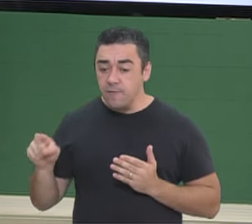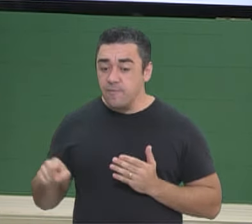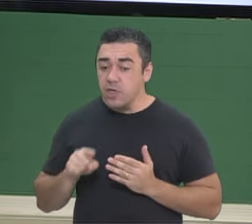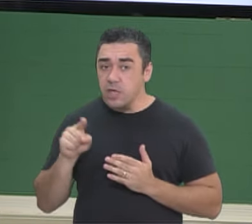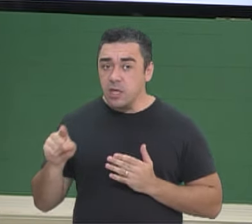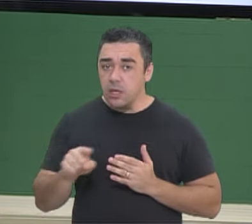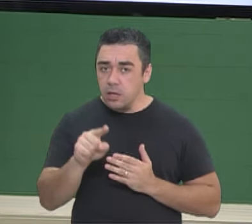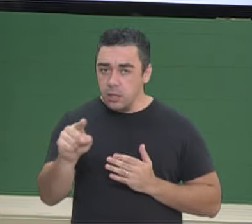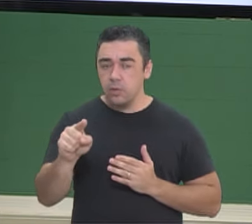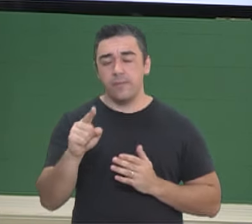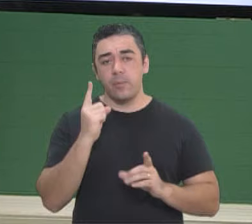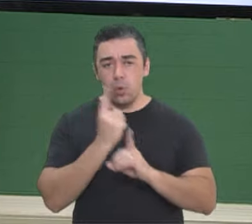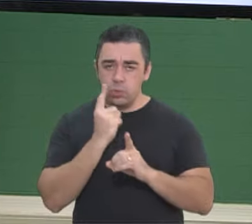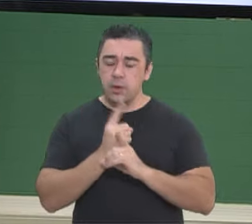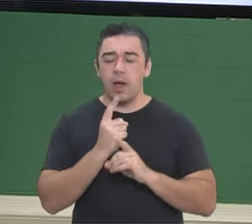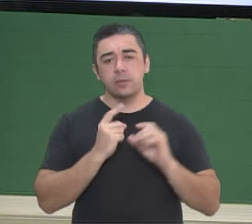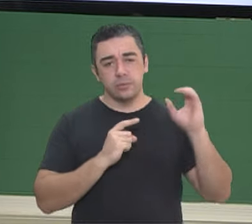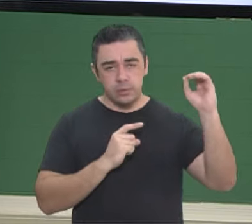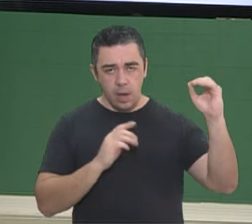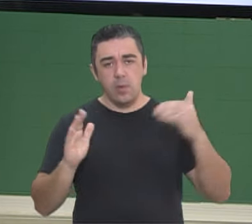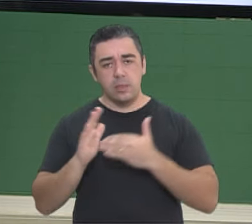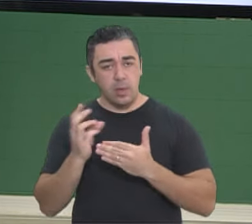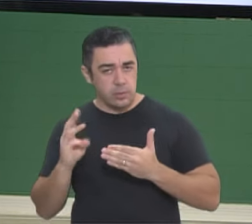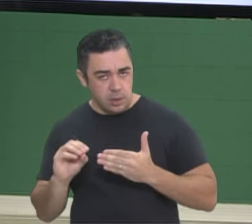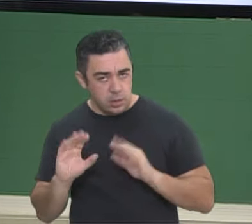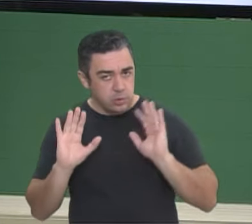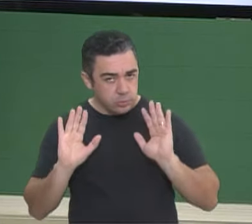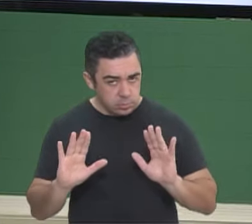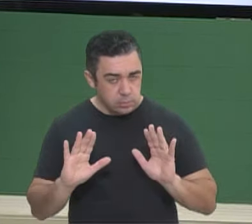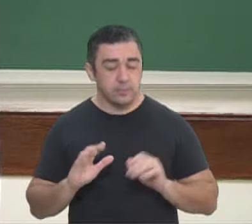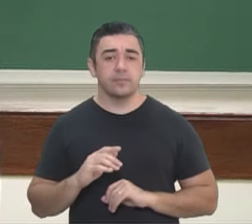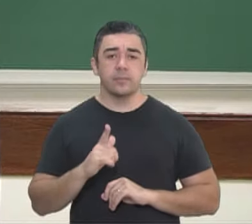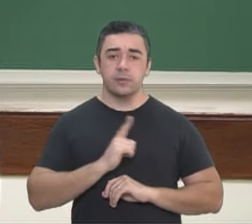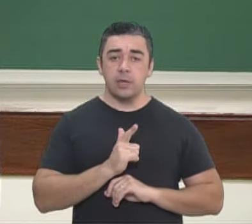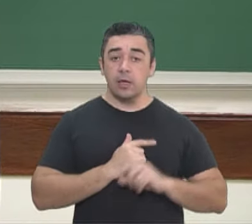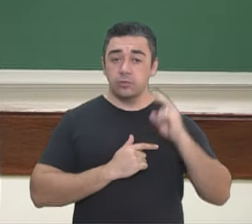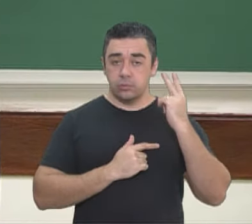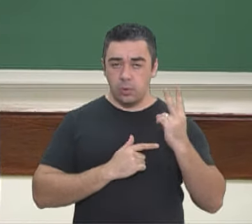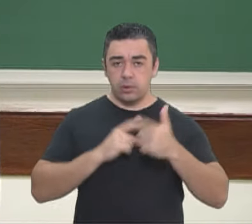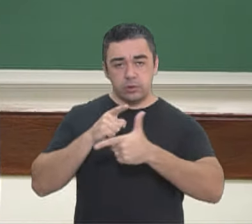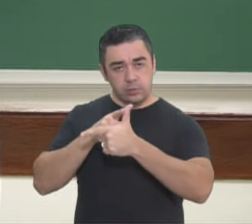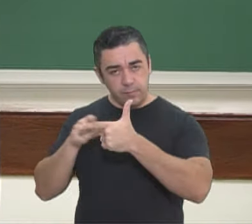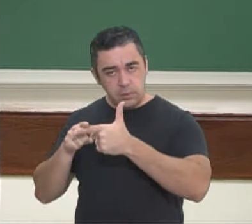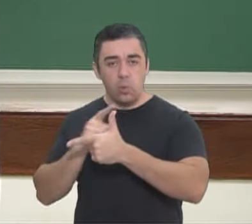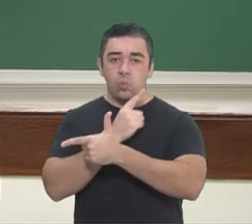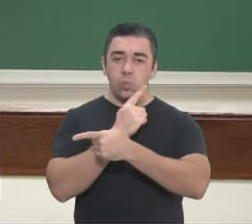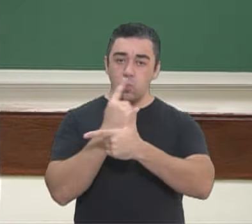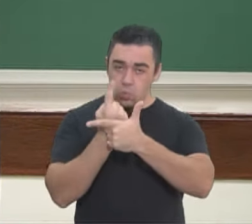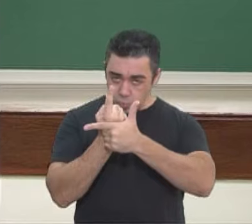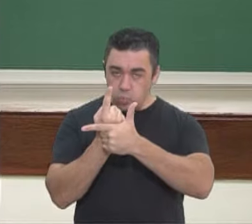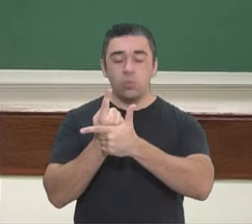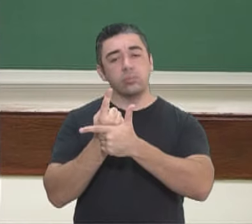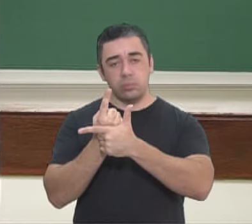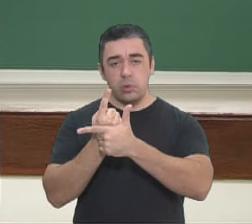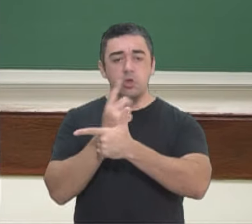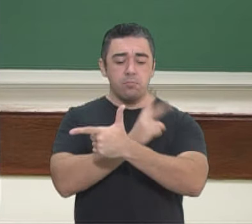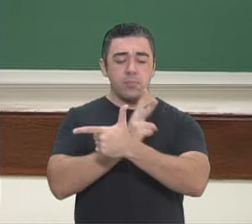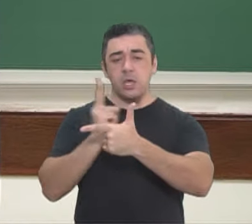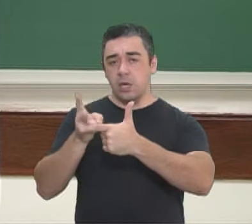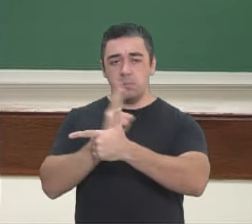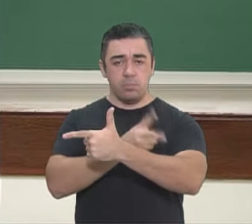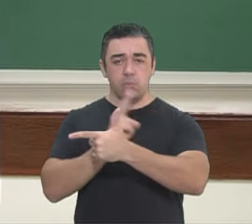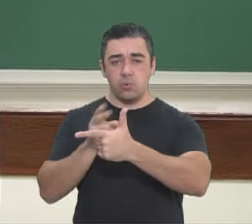do 0 ao 30. Então, ó, lembrando, os números primos têm dois divisores, o 1 e ele mesmo, ok? Então, ó, você fez sua tabelinha,